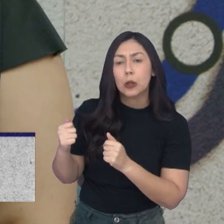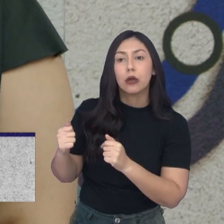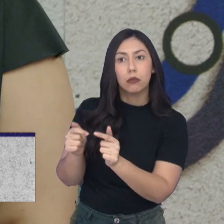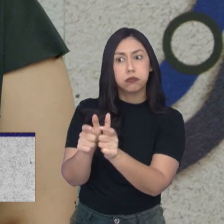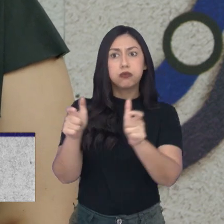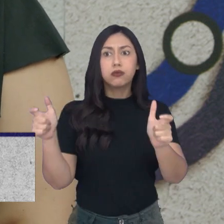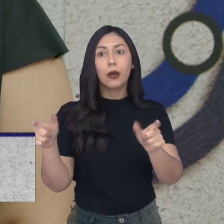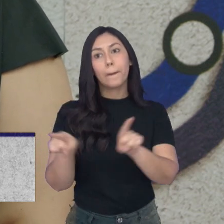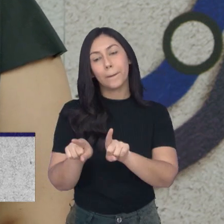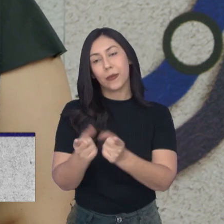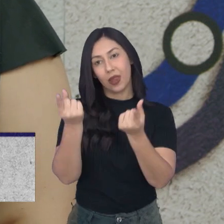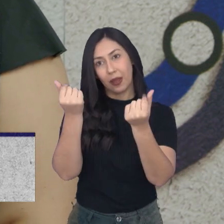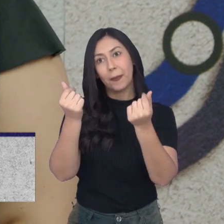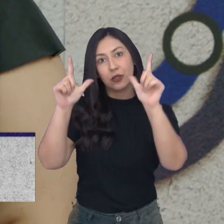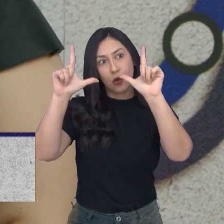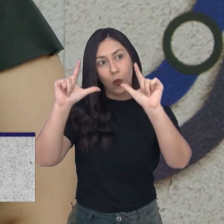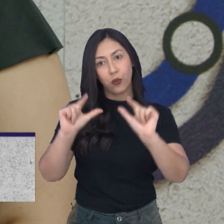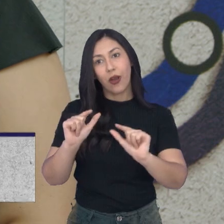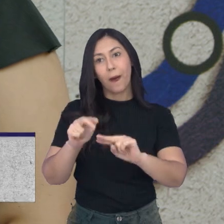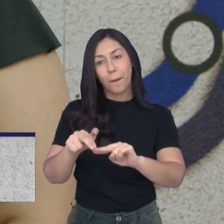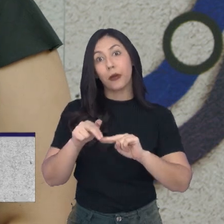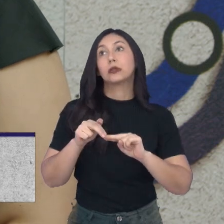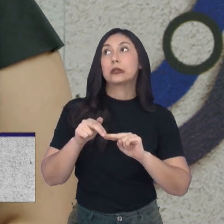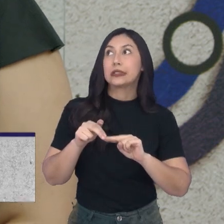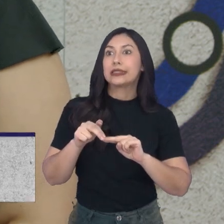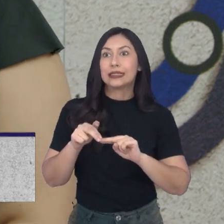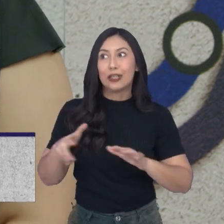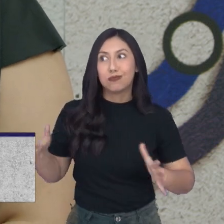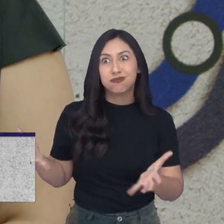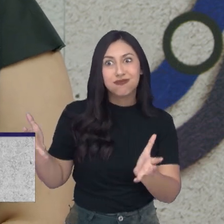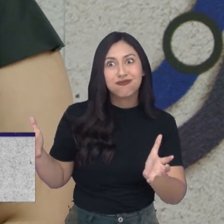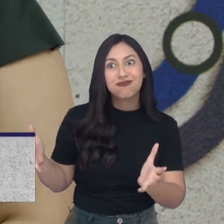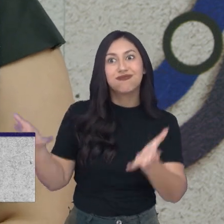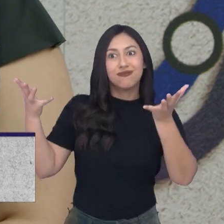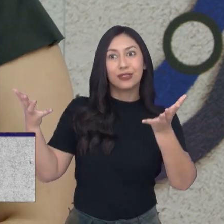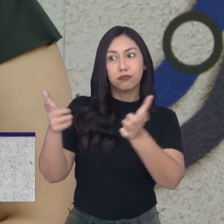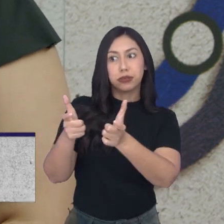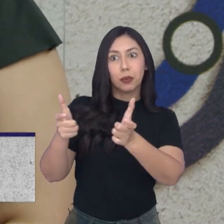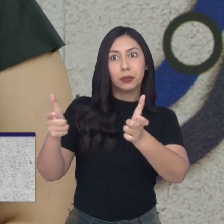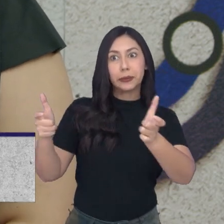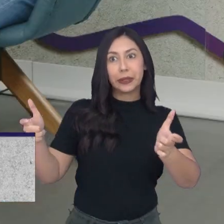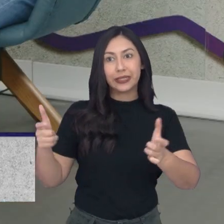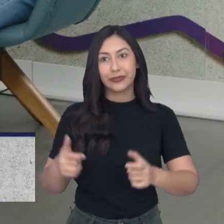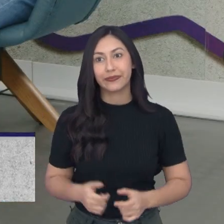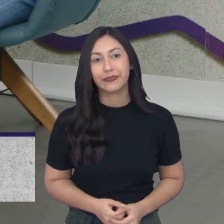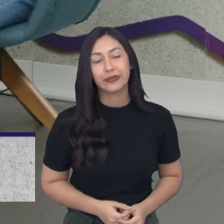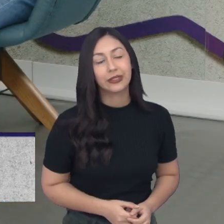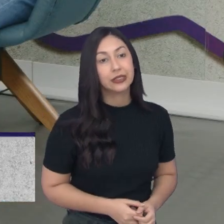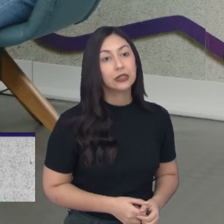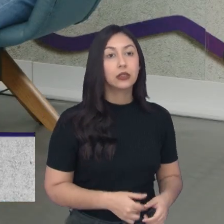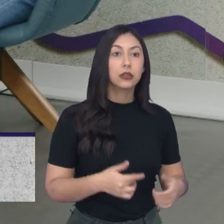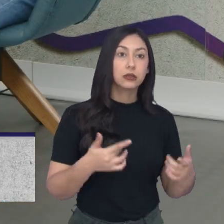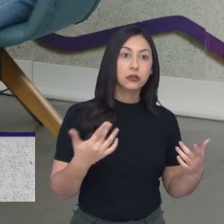mais em conta também, né? Então acho que isso está dando um plus aí para crescer o mercado. E a partir